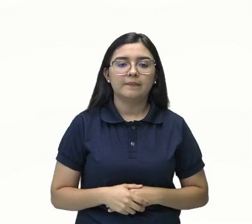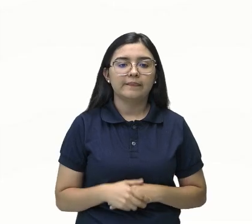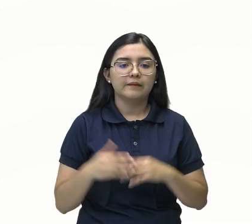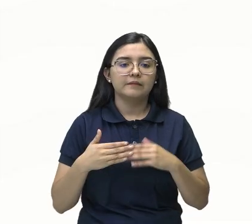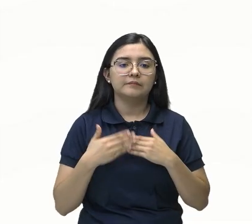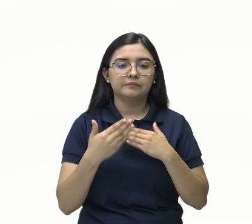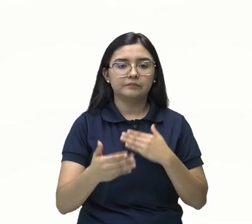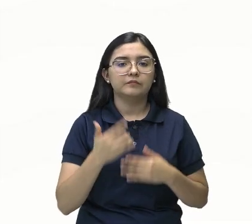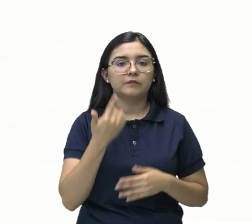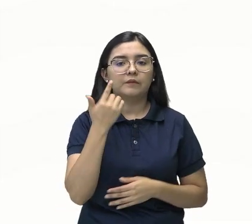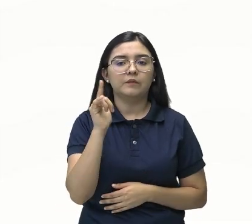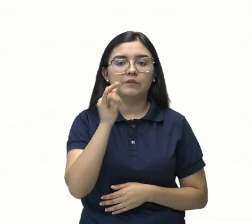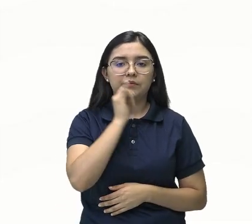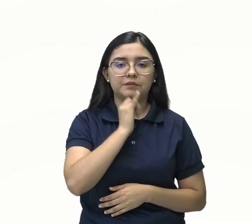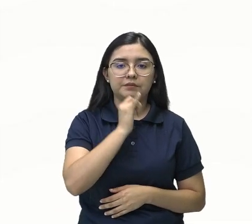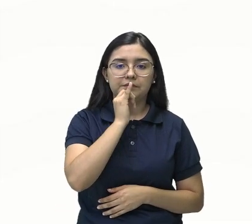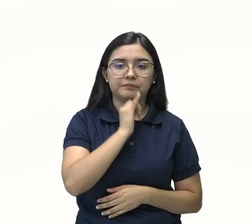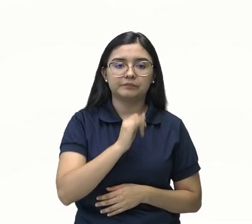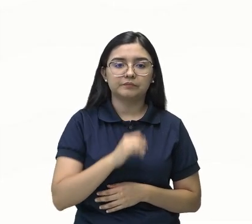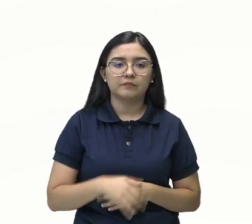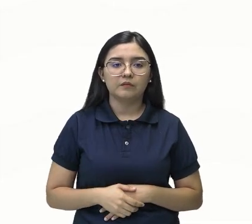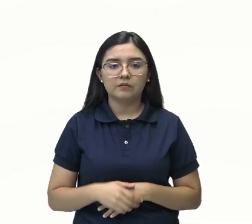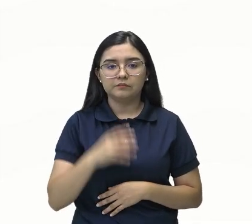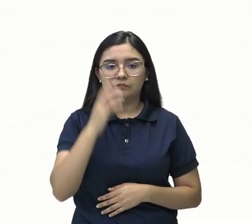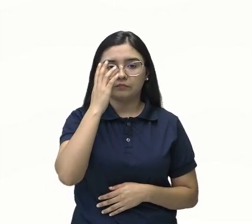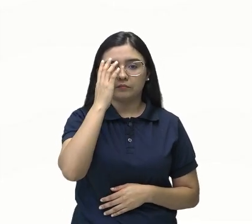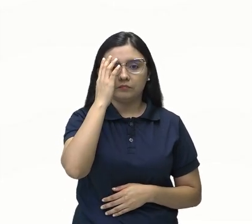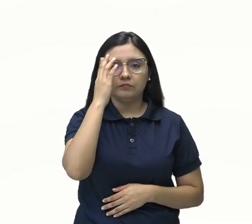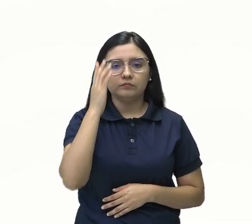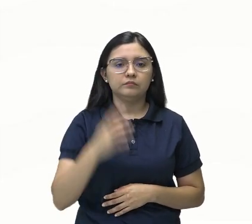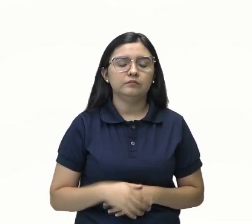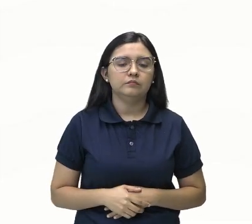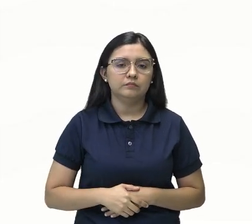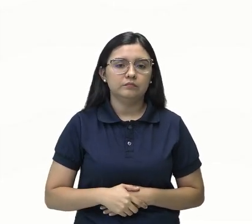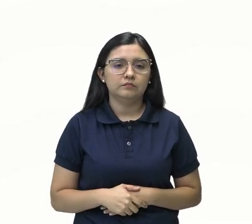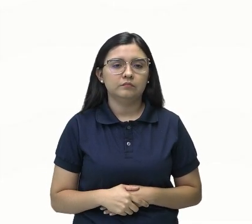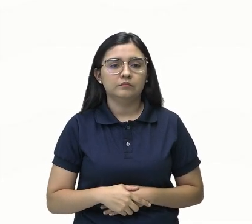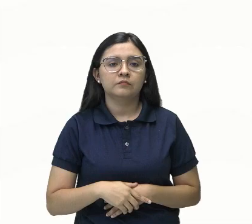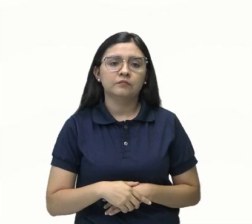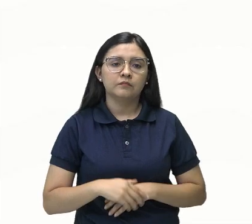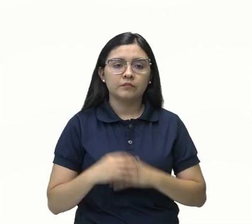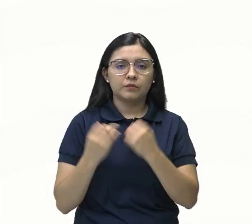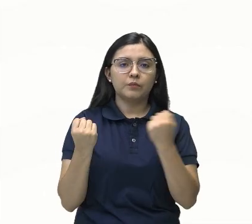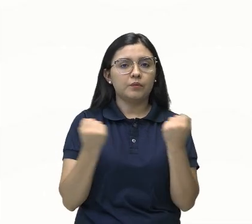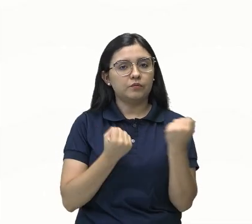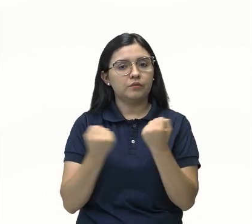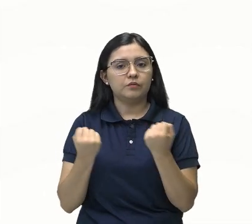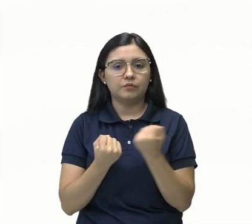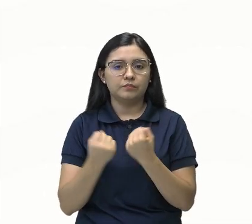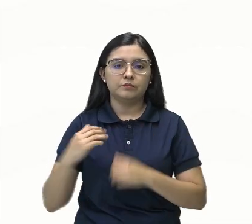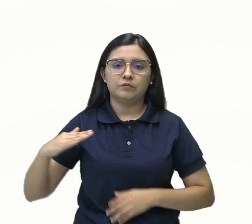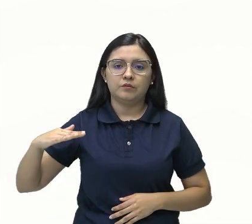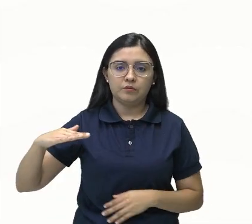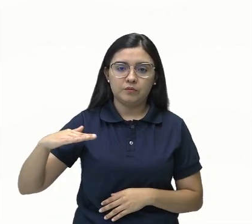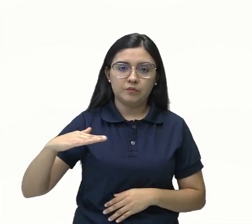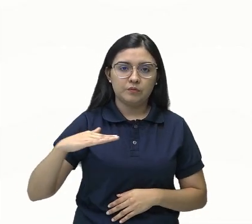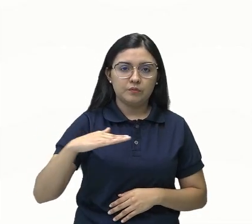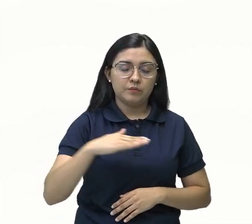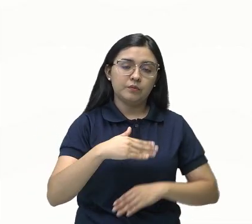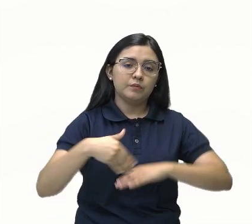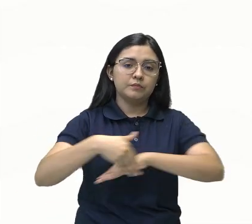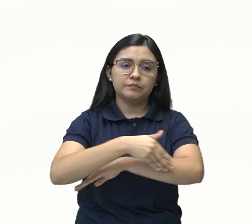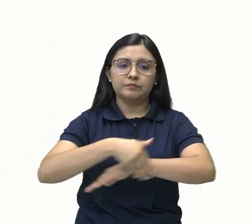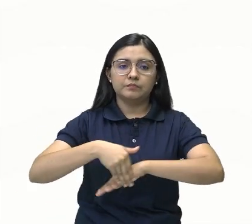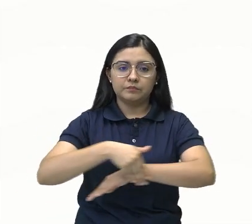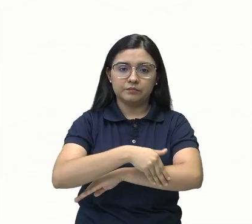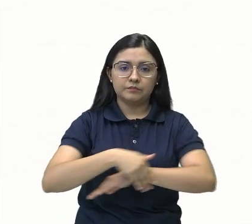vamos ver outro exemplo. Um automóvel trafegando em uma estrada a